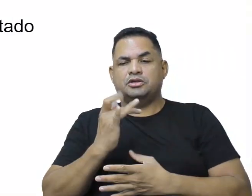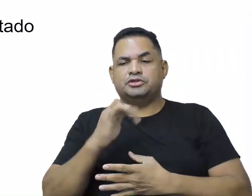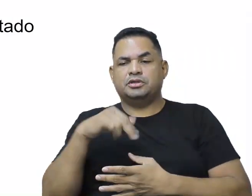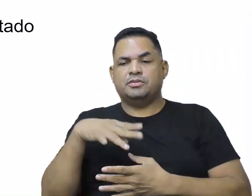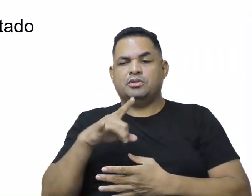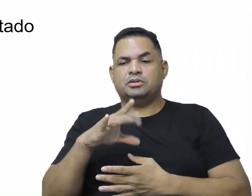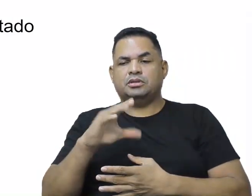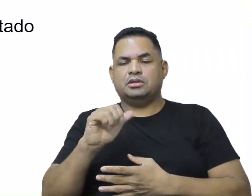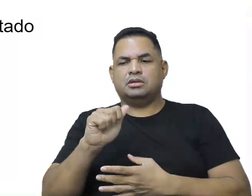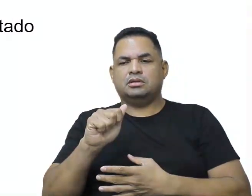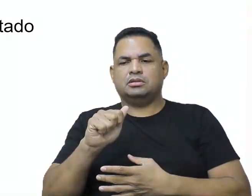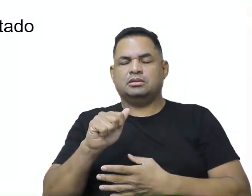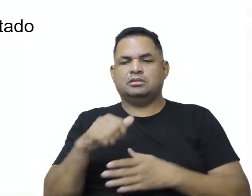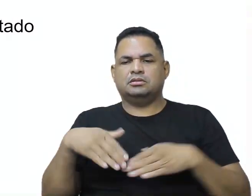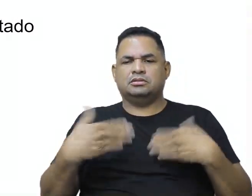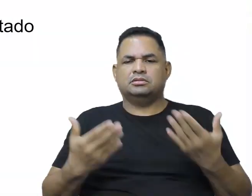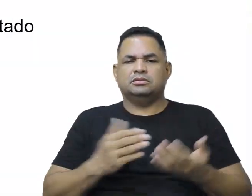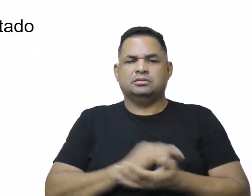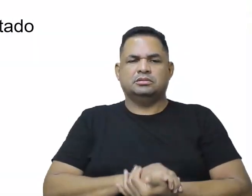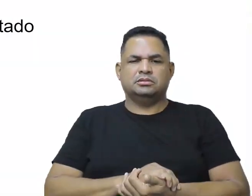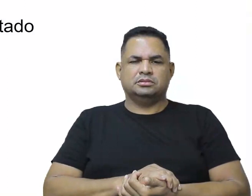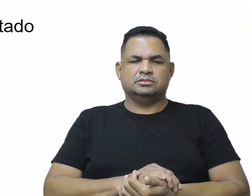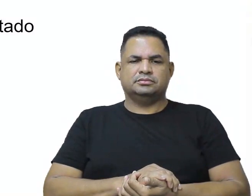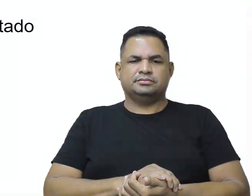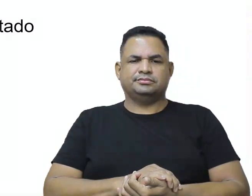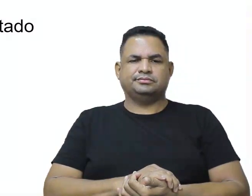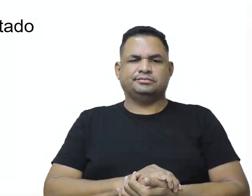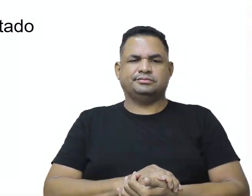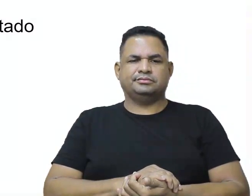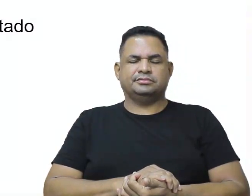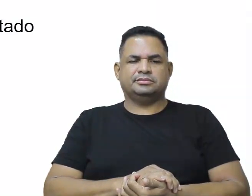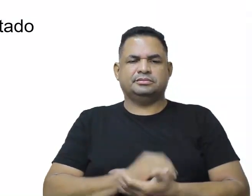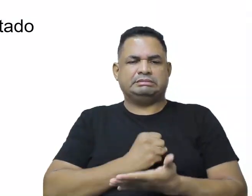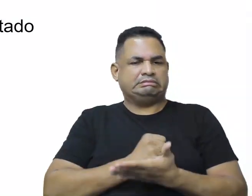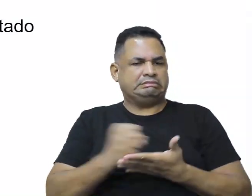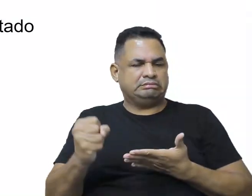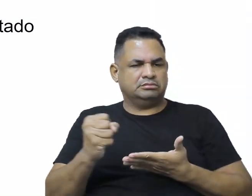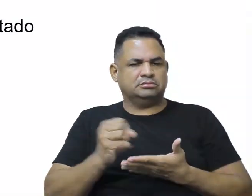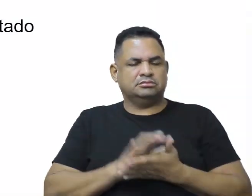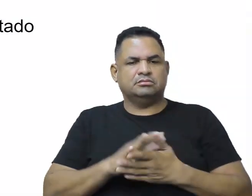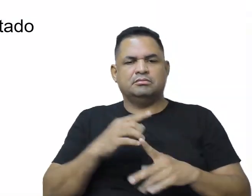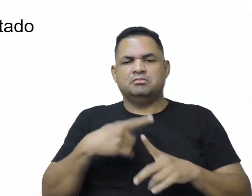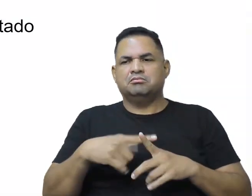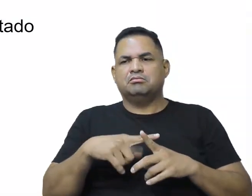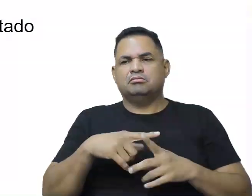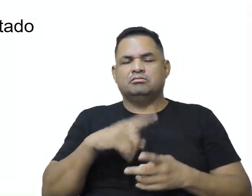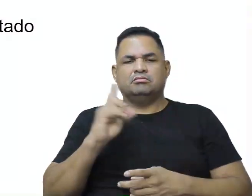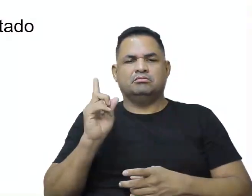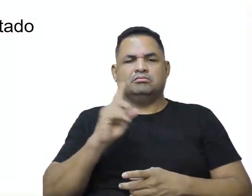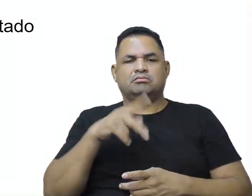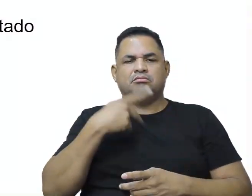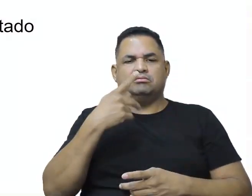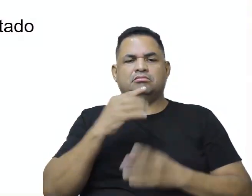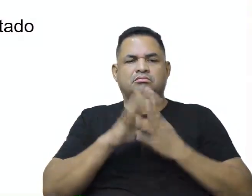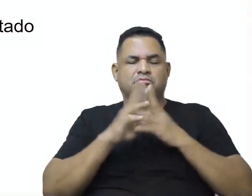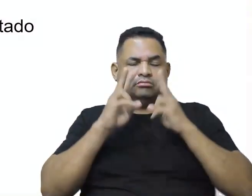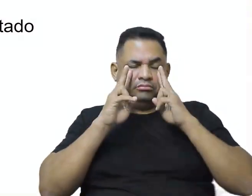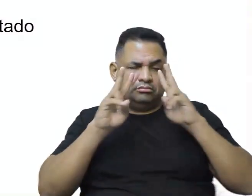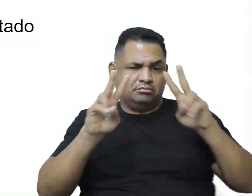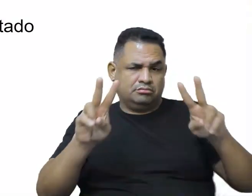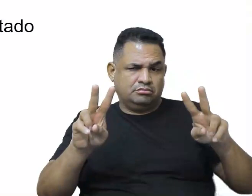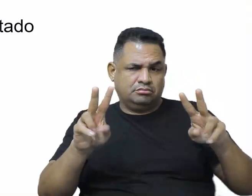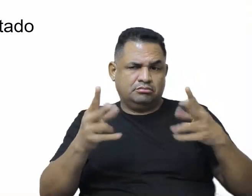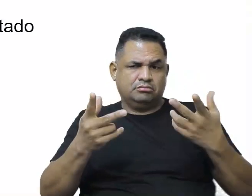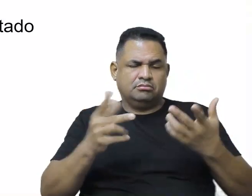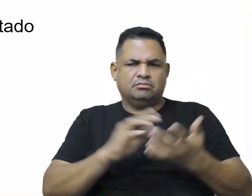filosófica acontecer nada a ver com ideologia né gente a gente já descarta porque ele não tá falando dessa visão